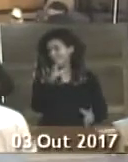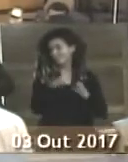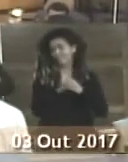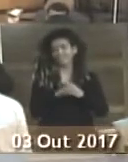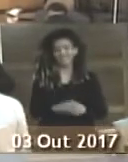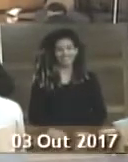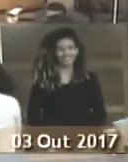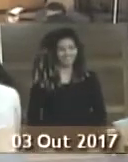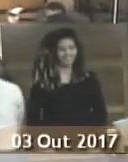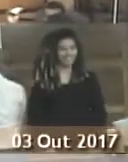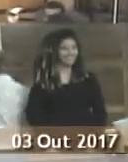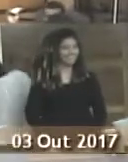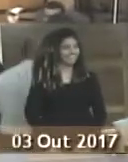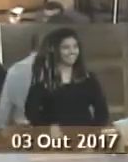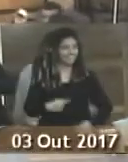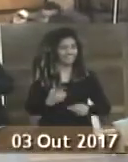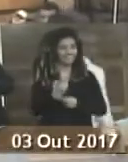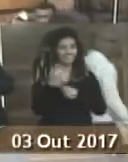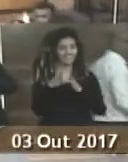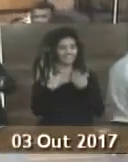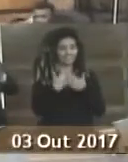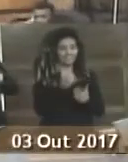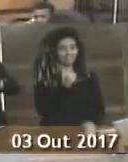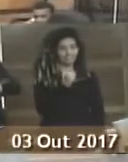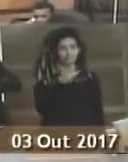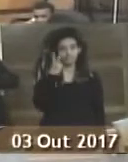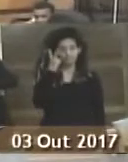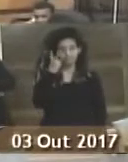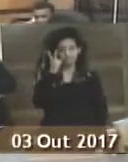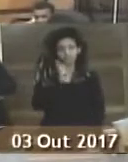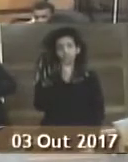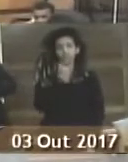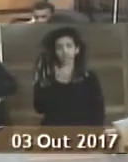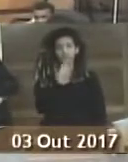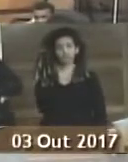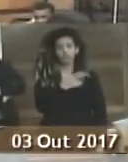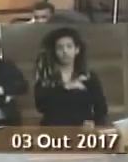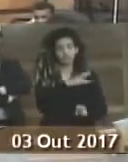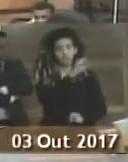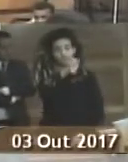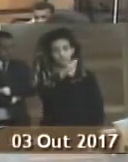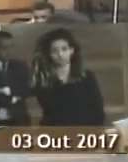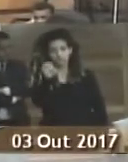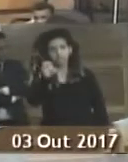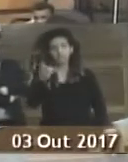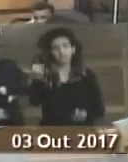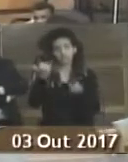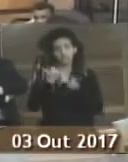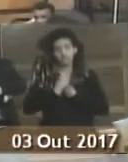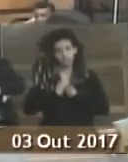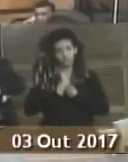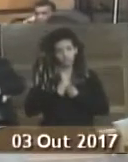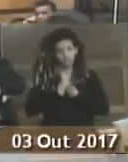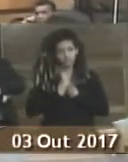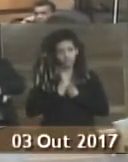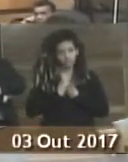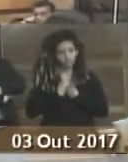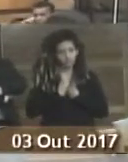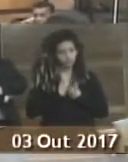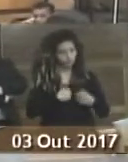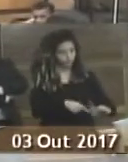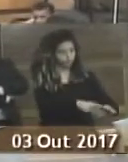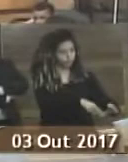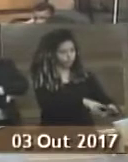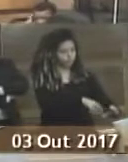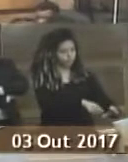Em discussão única, o requerimento 1114/17, outro do vereador Jedi, solicitando ao SAI esclarecimentos e informações acerca dos hidrômetros e métodos